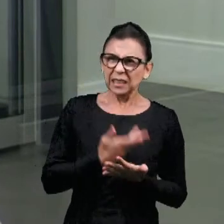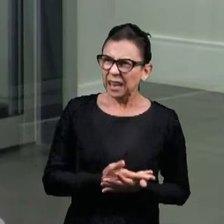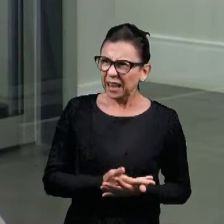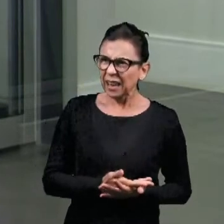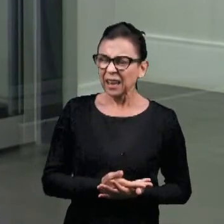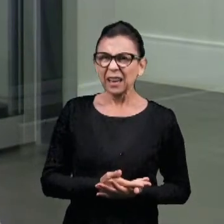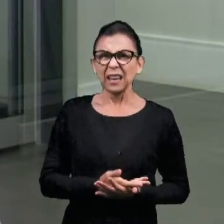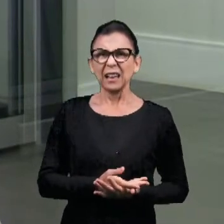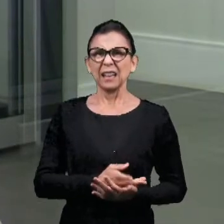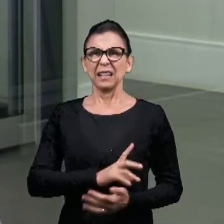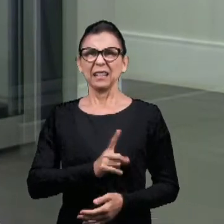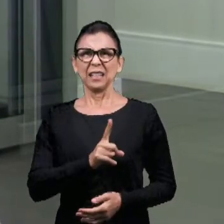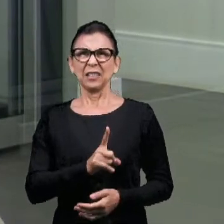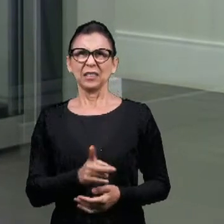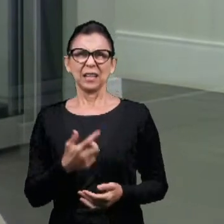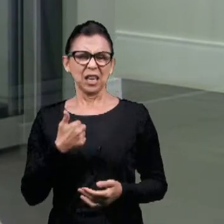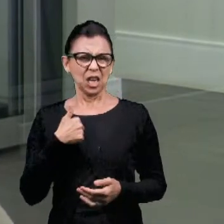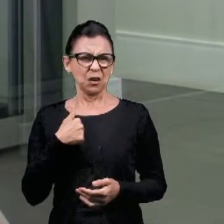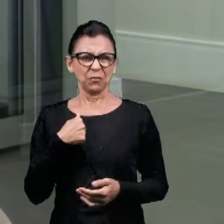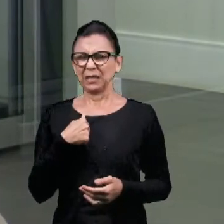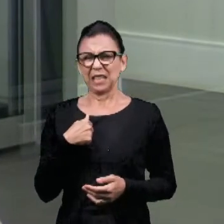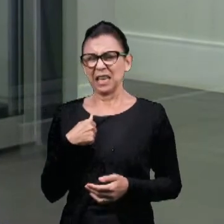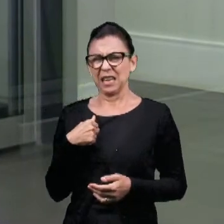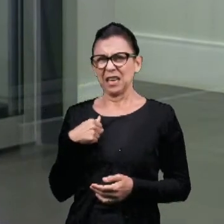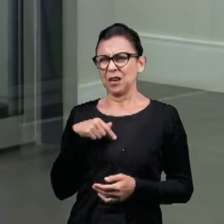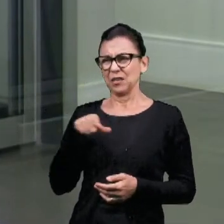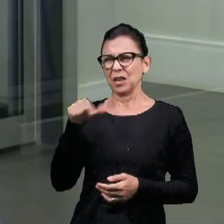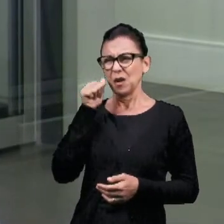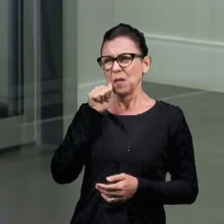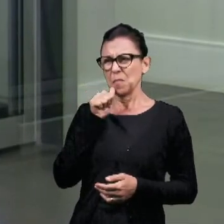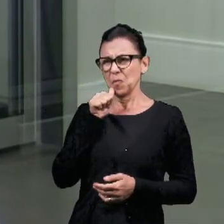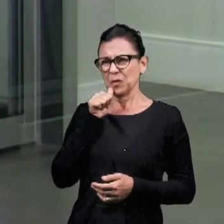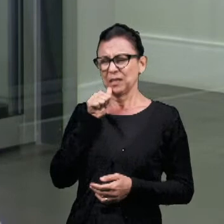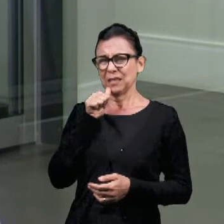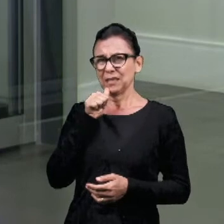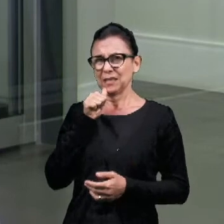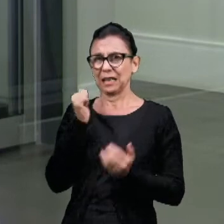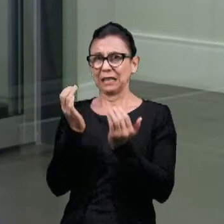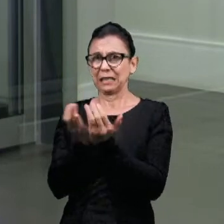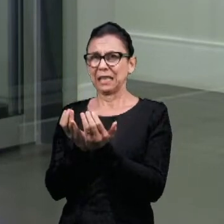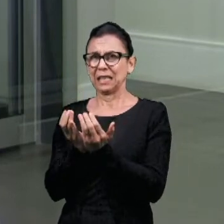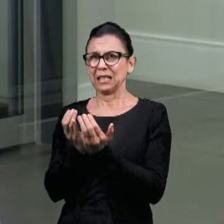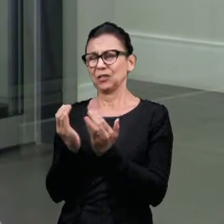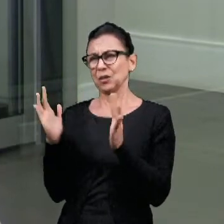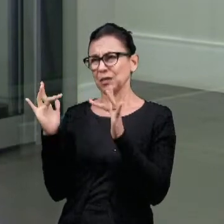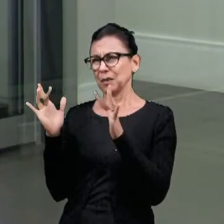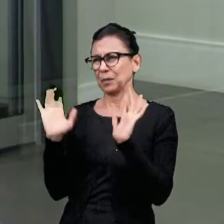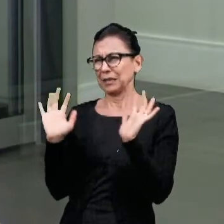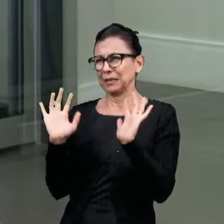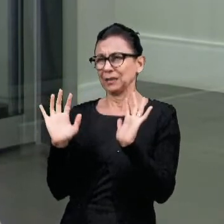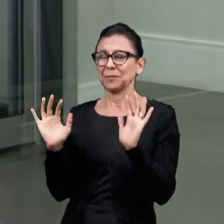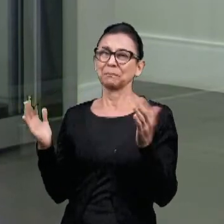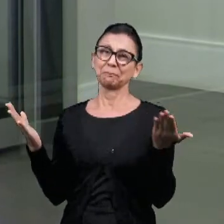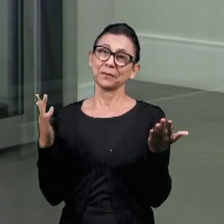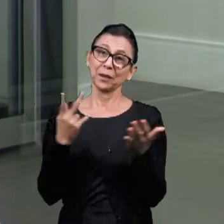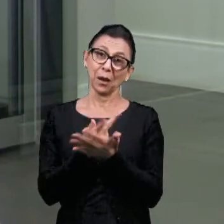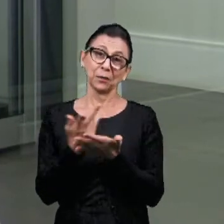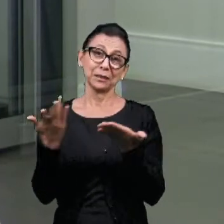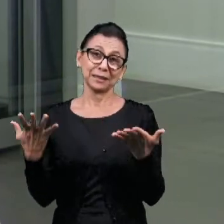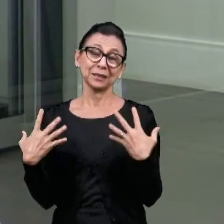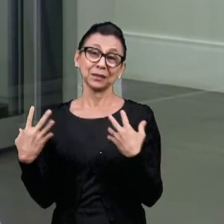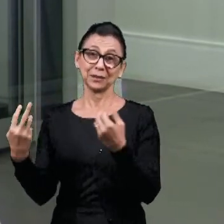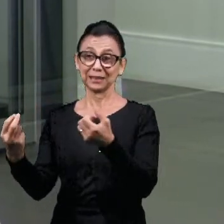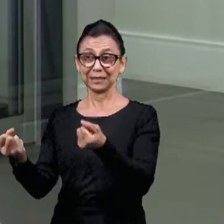eu não vou namorar crente, aquela coisa toda. E acabou que minha esposa já há